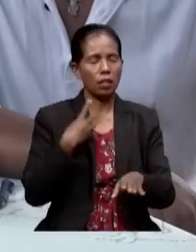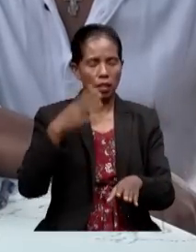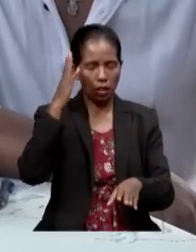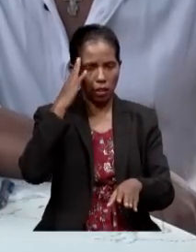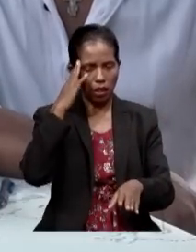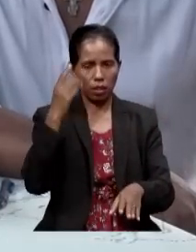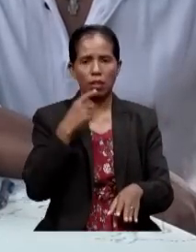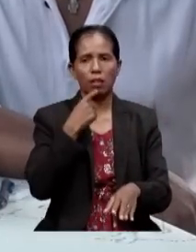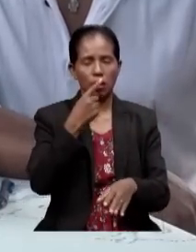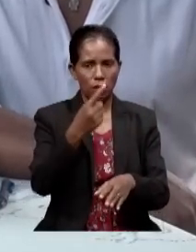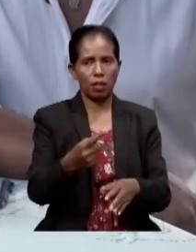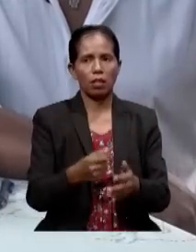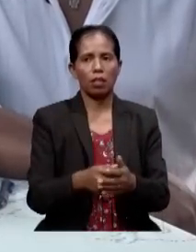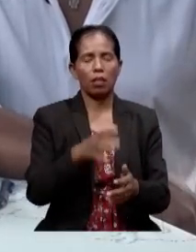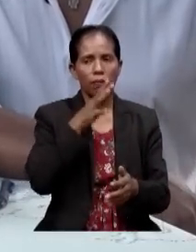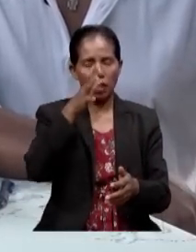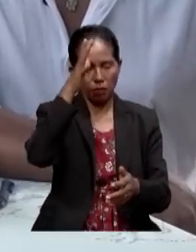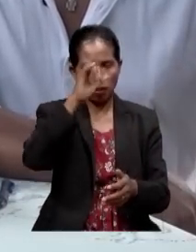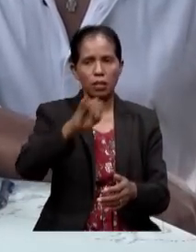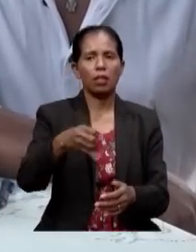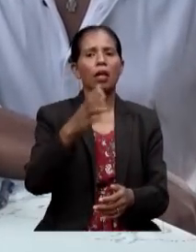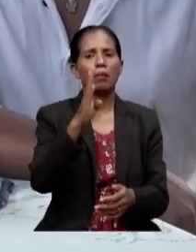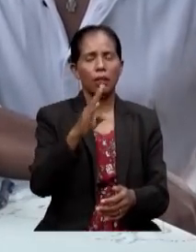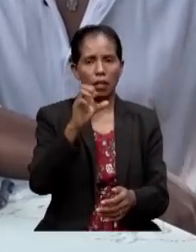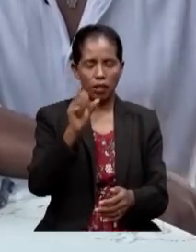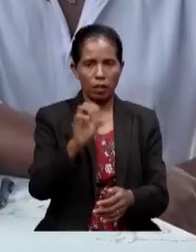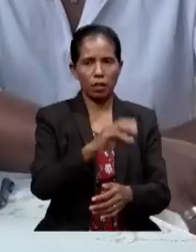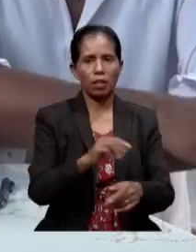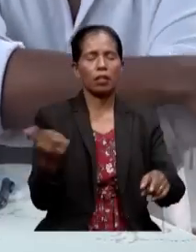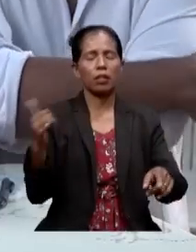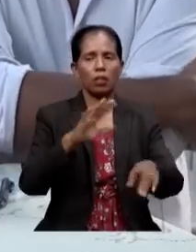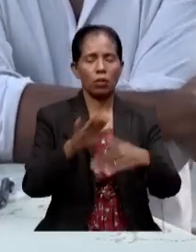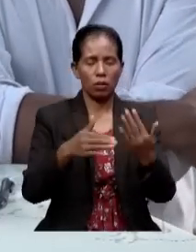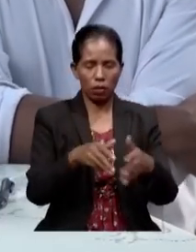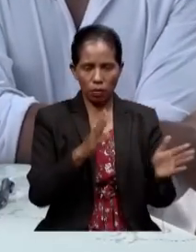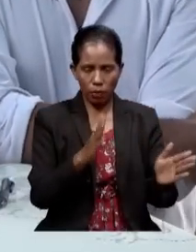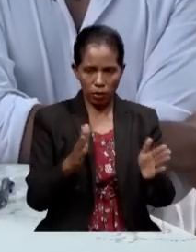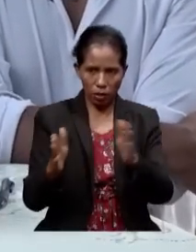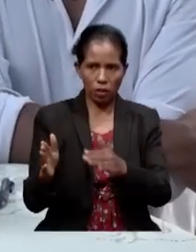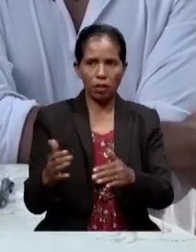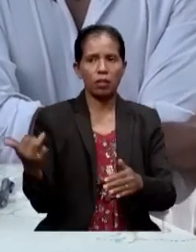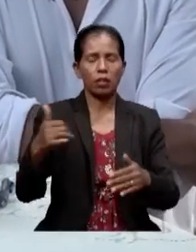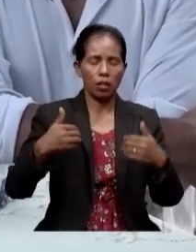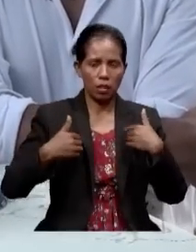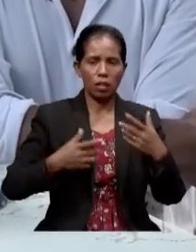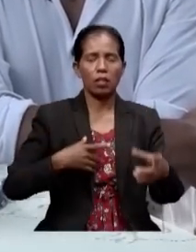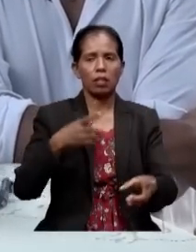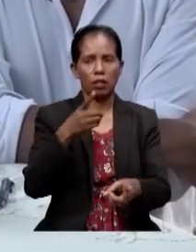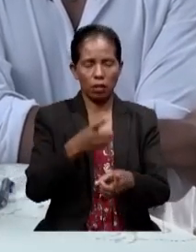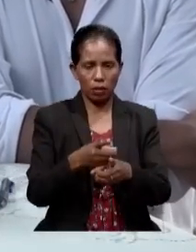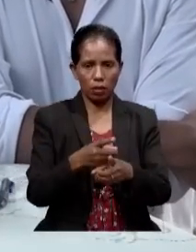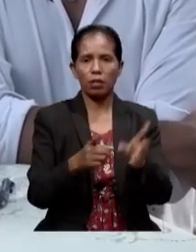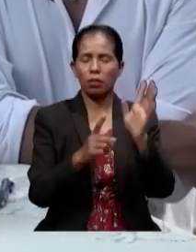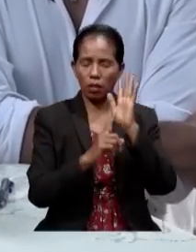considera kata inan ama no si JBS, Hanesan Lezado, no sira parte no si processual idane. Sira iha direito mos, atu